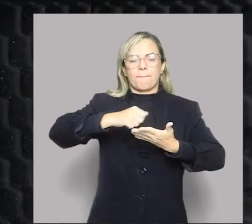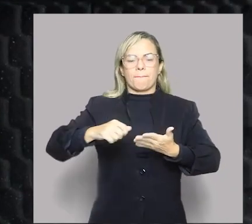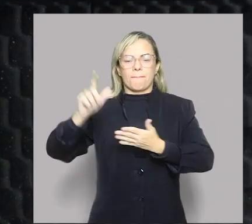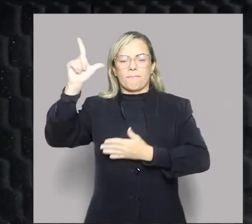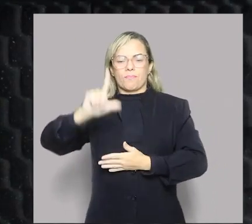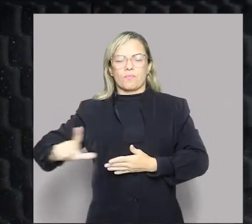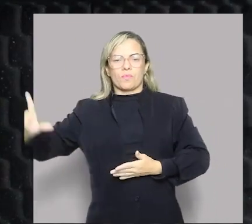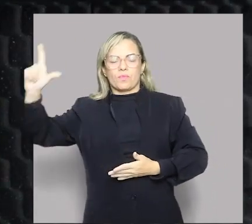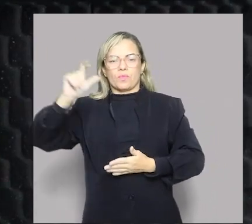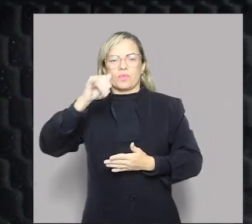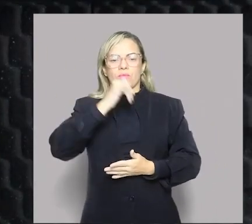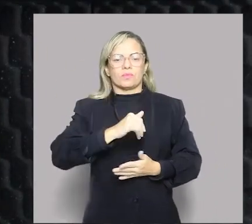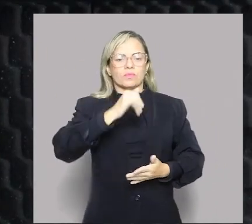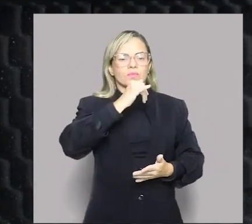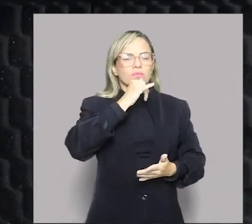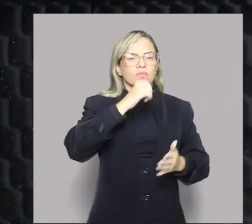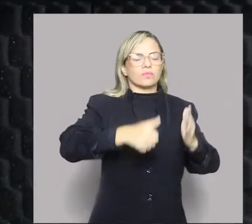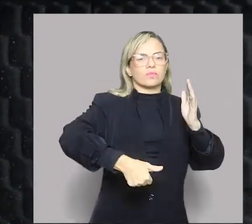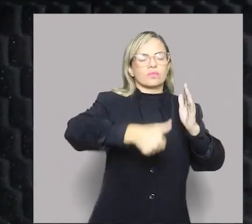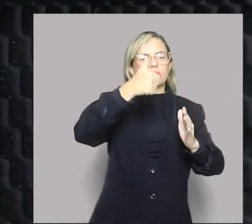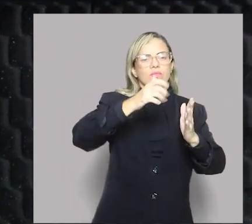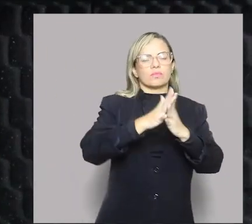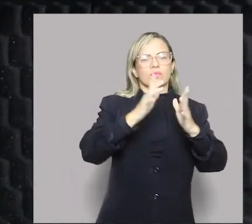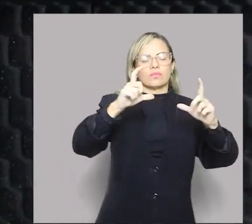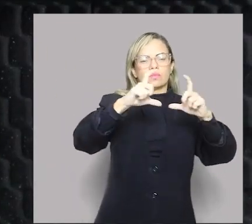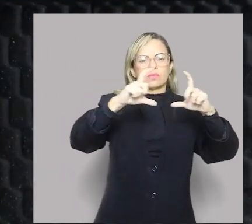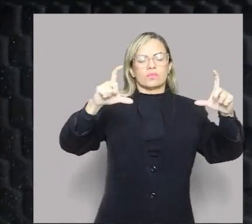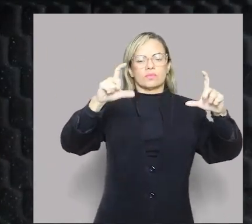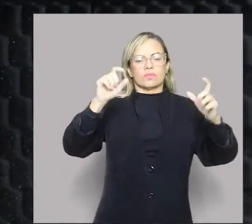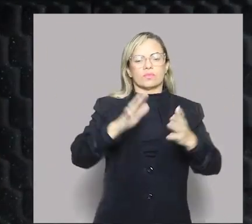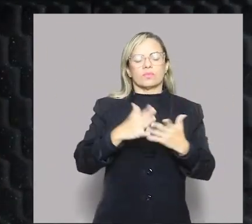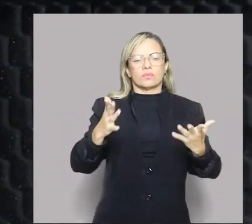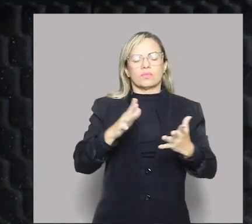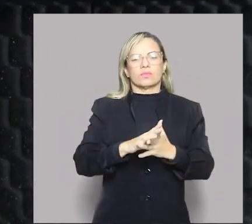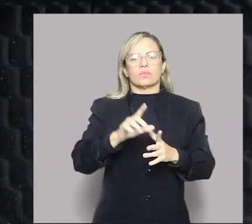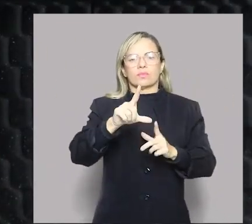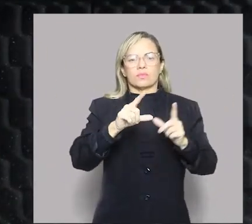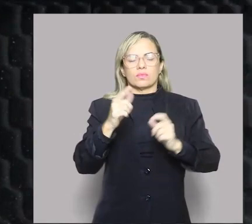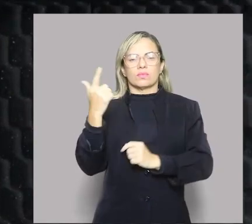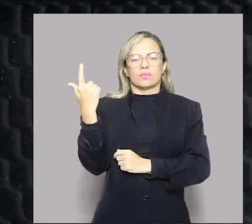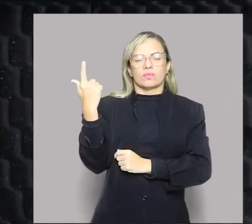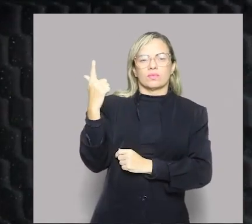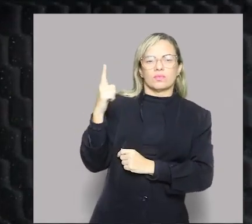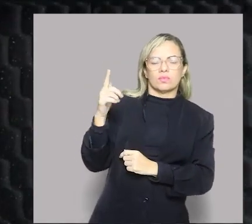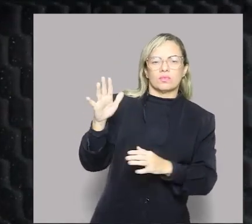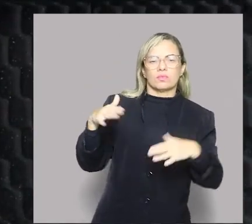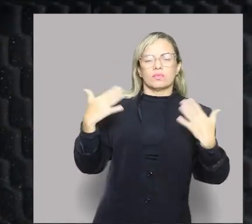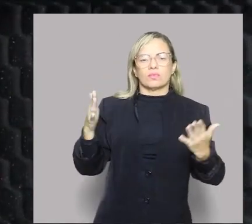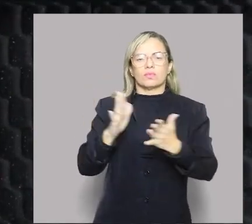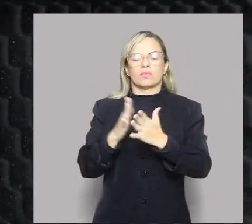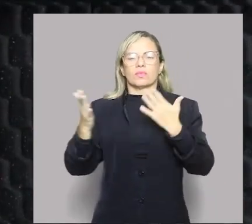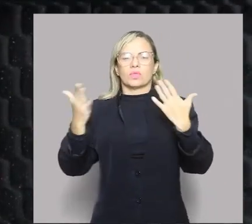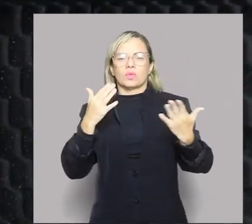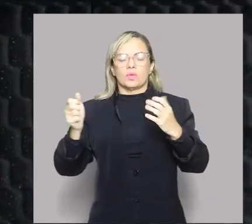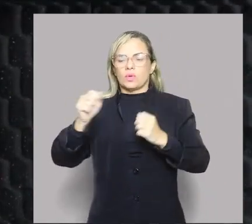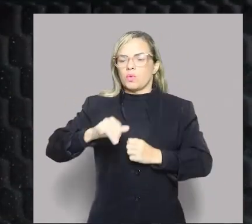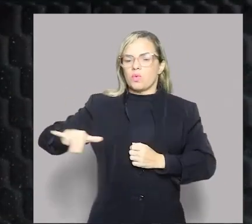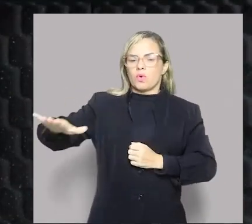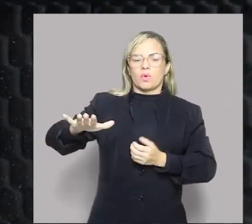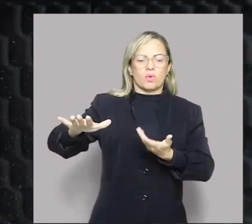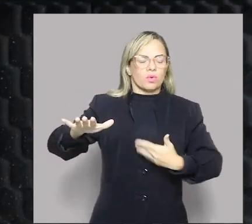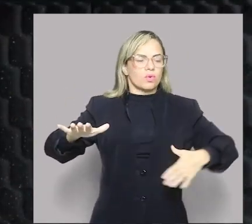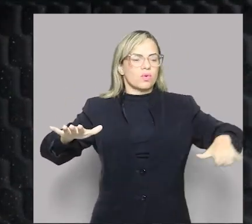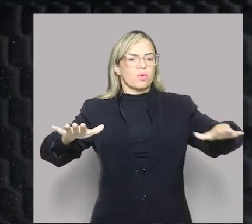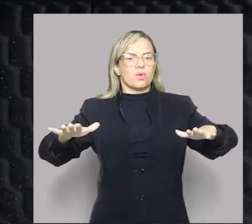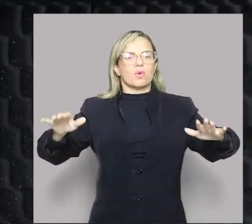literárias, por exemplo, no primeiro parágrafo, opte por usar uma referência geográfica, fazer uma comparação com outro espaço, ou